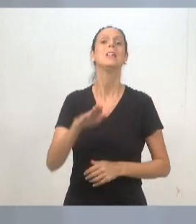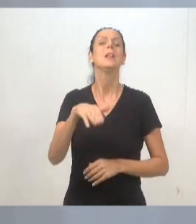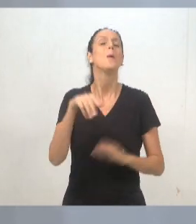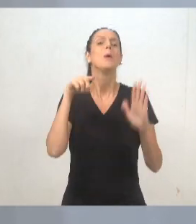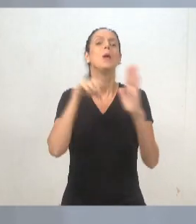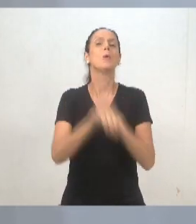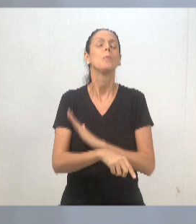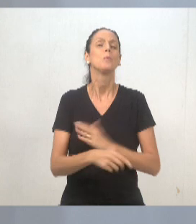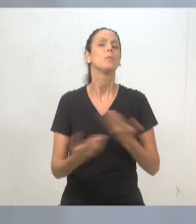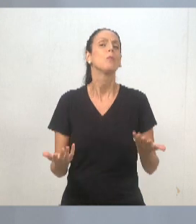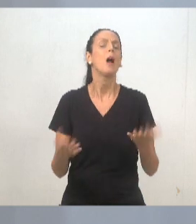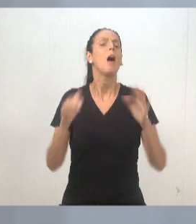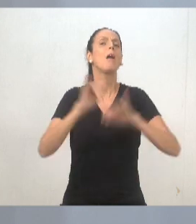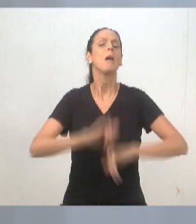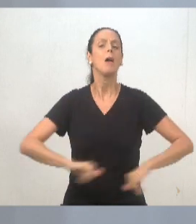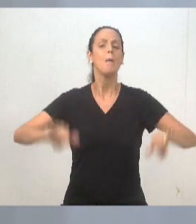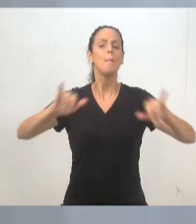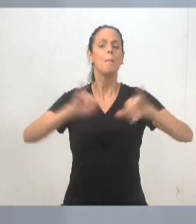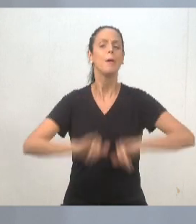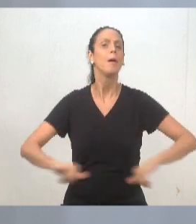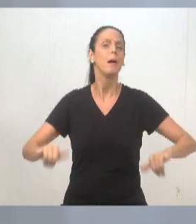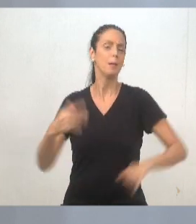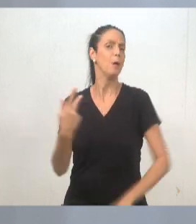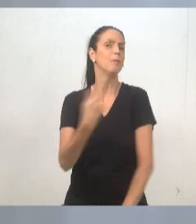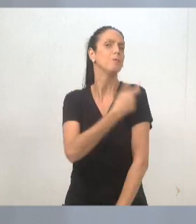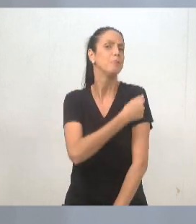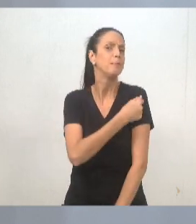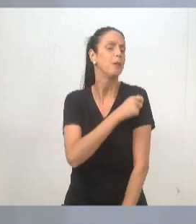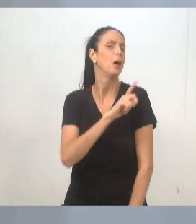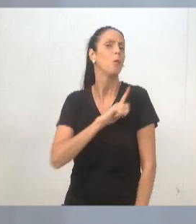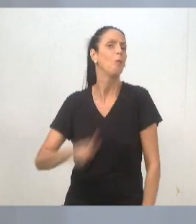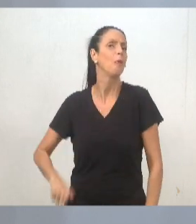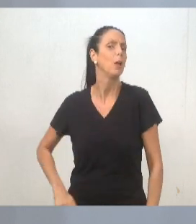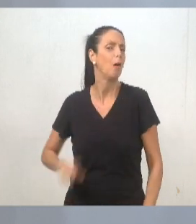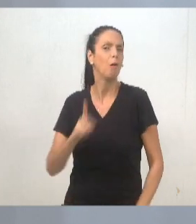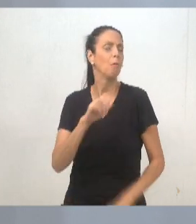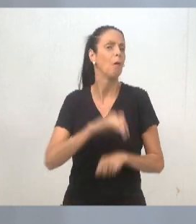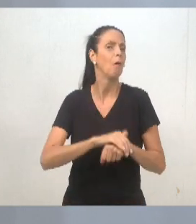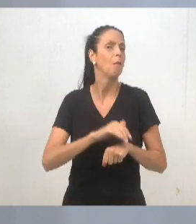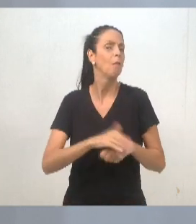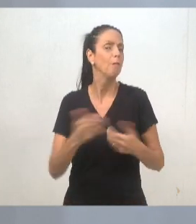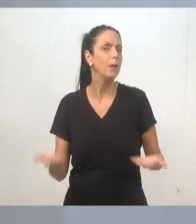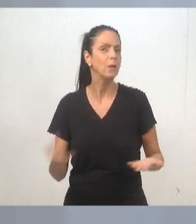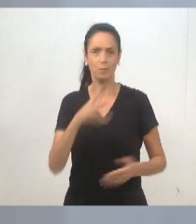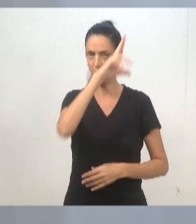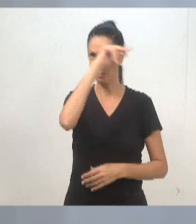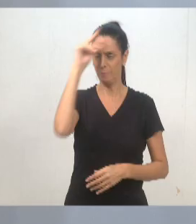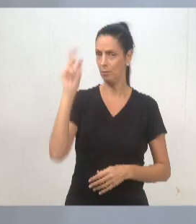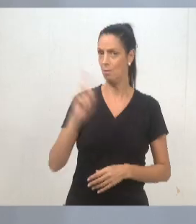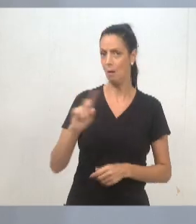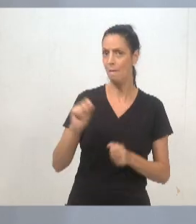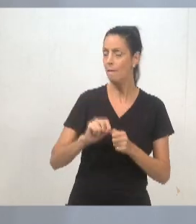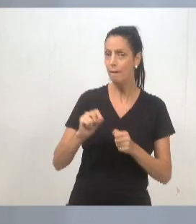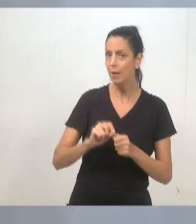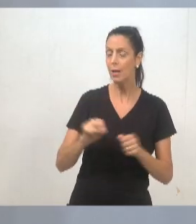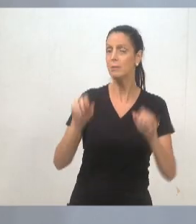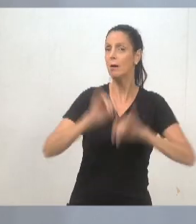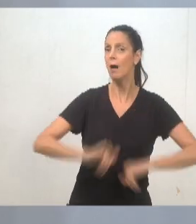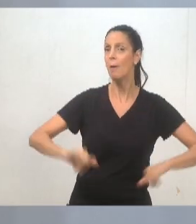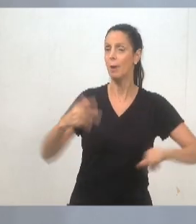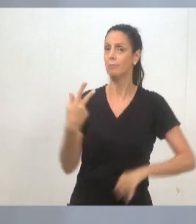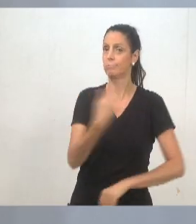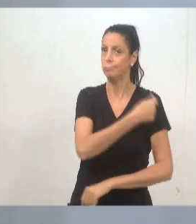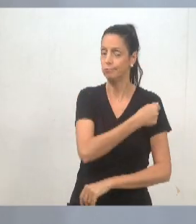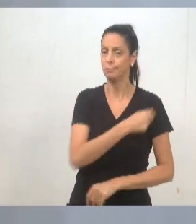vacinação, pró-vacinação do governo do estado? Onde estão as campanhas de vacinação da prefeitura? Vi agora um vídeo do prefeito, quero